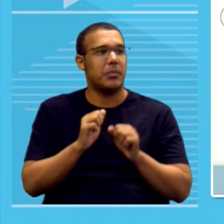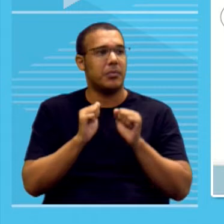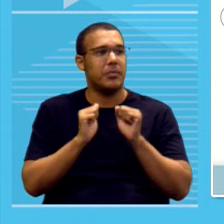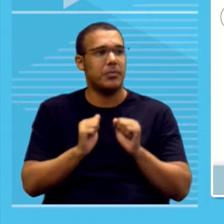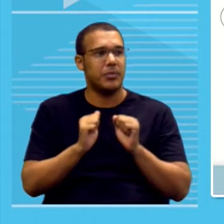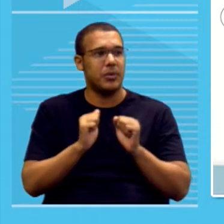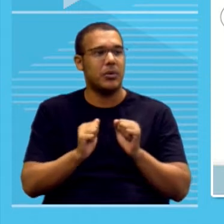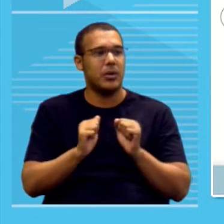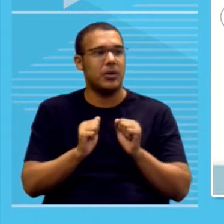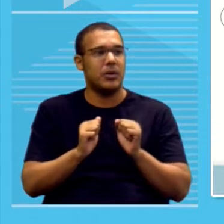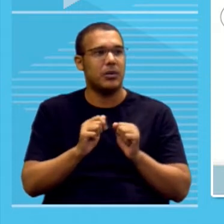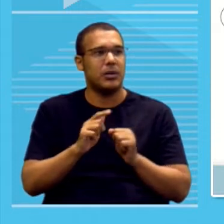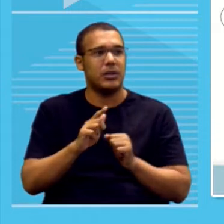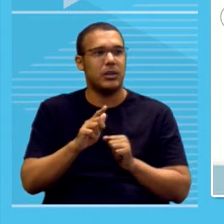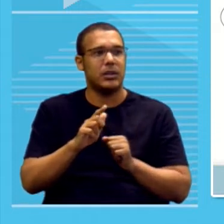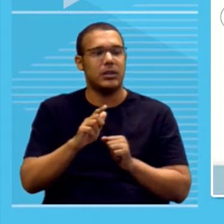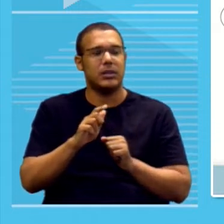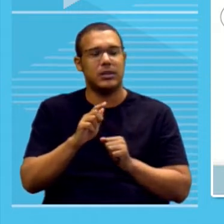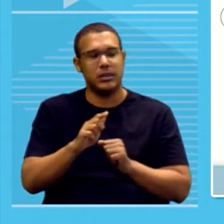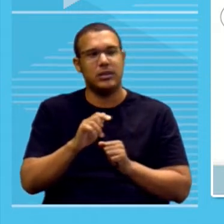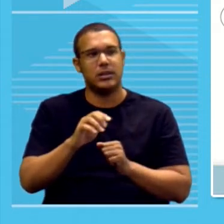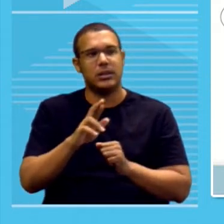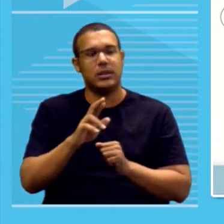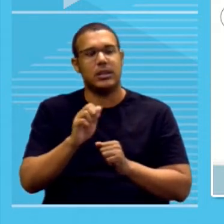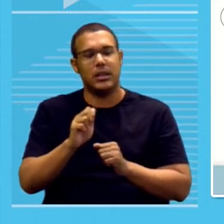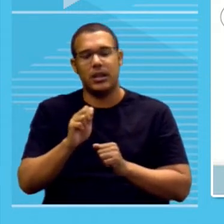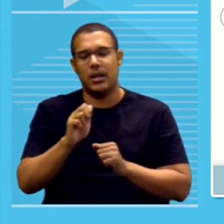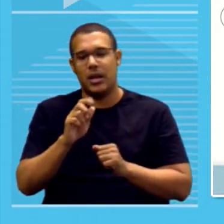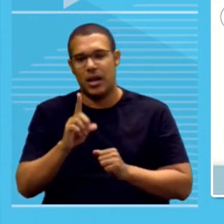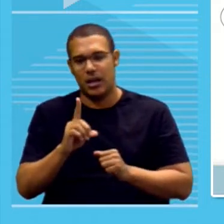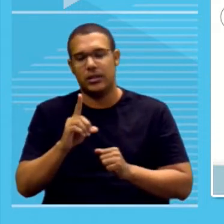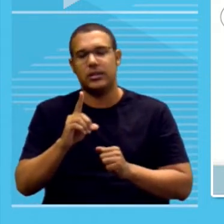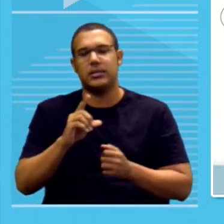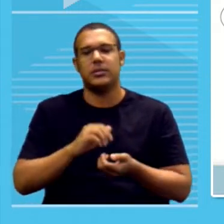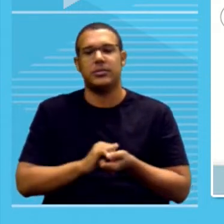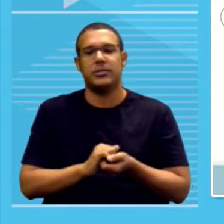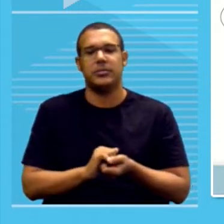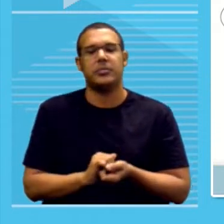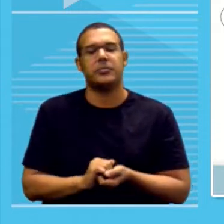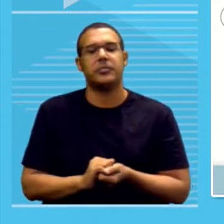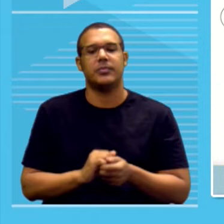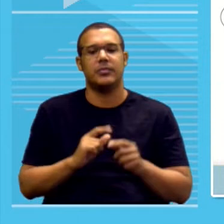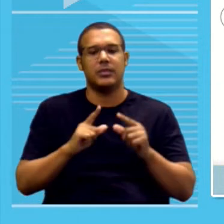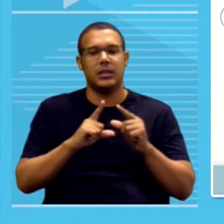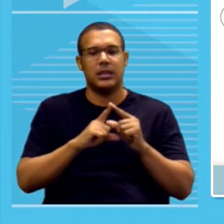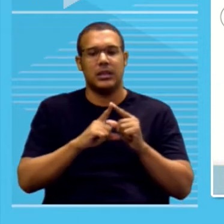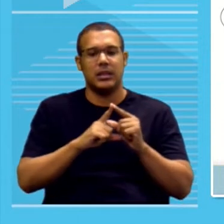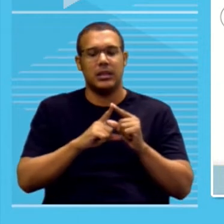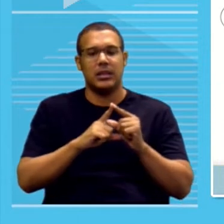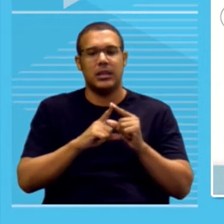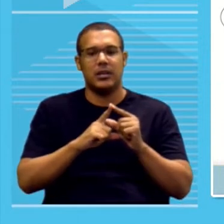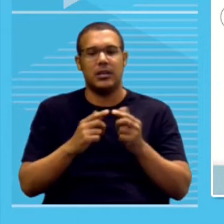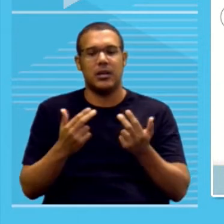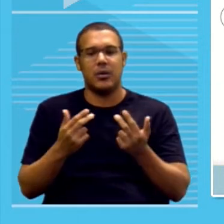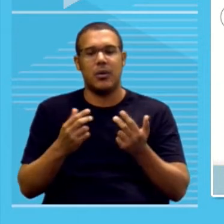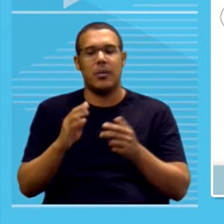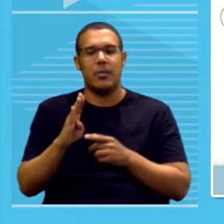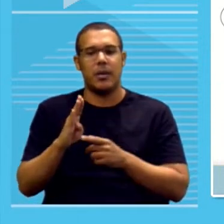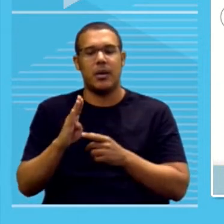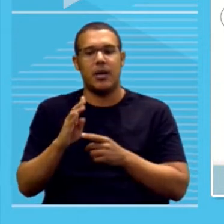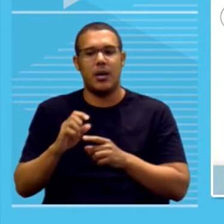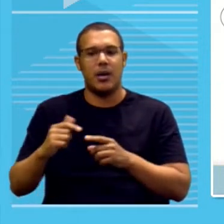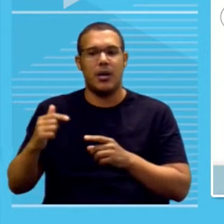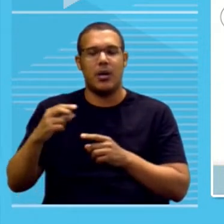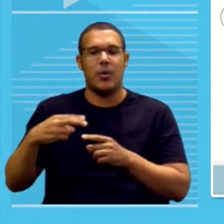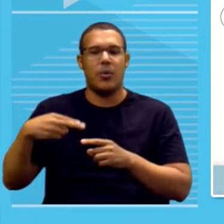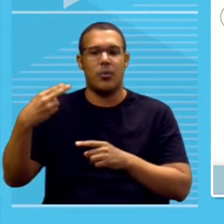por gerar você vai usar a fórmula do Delta lembra ainda Delta igual B ao quadrado menos